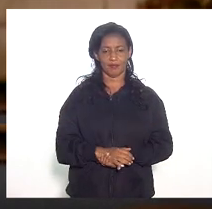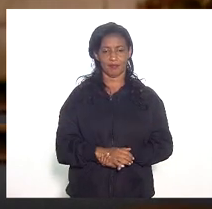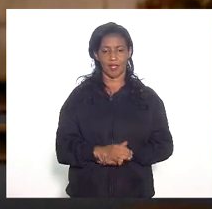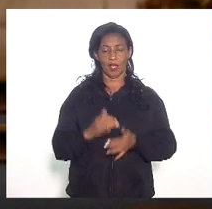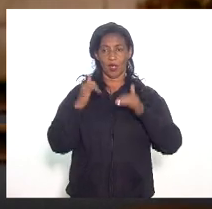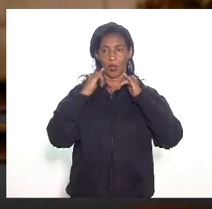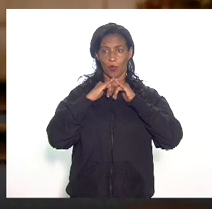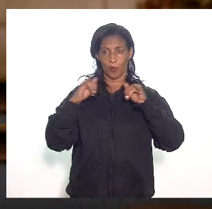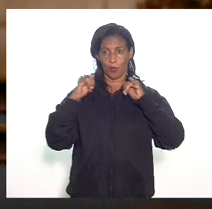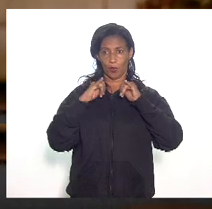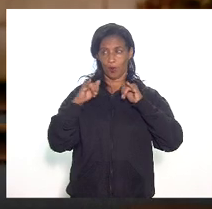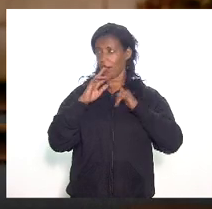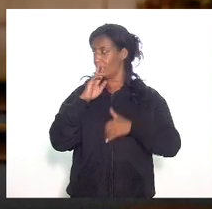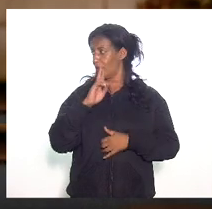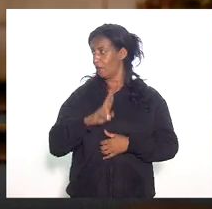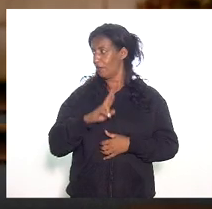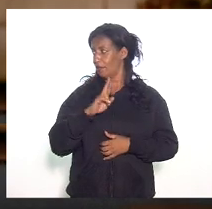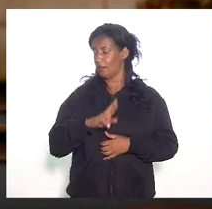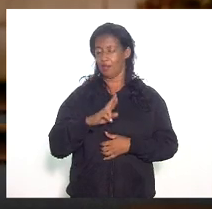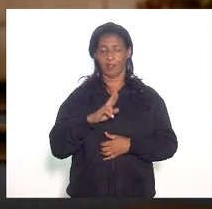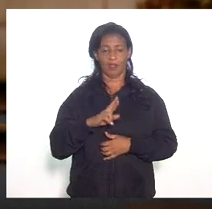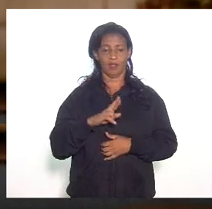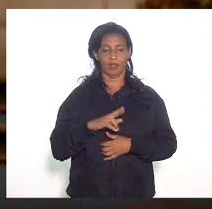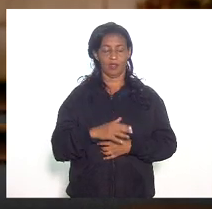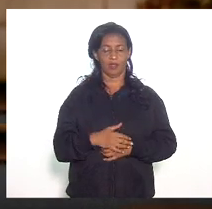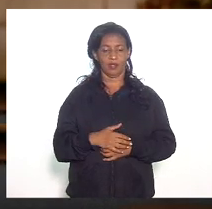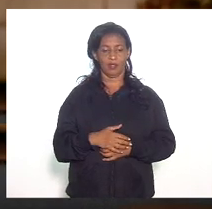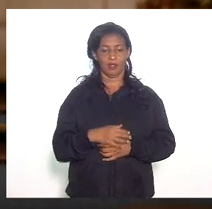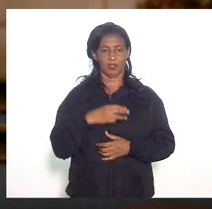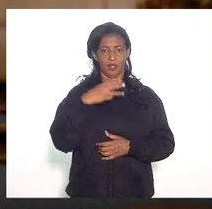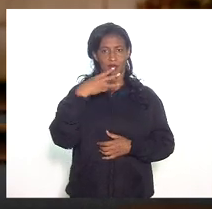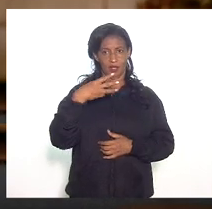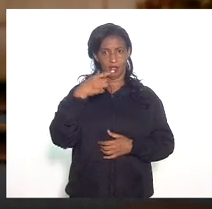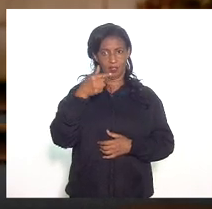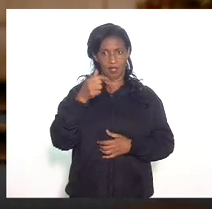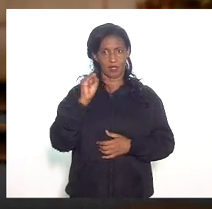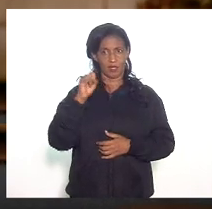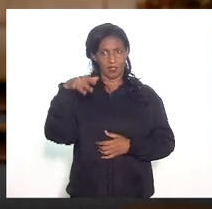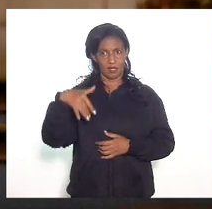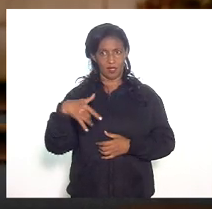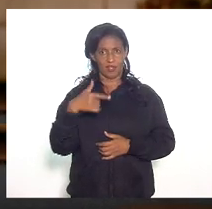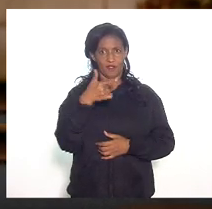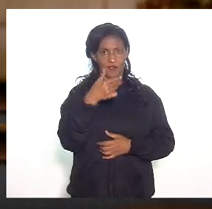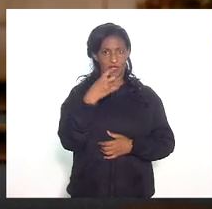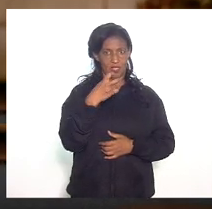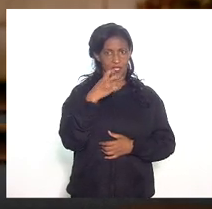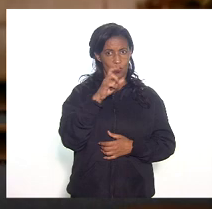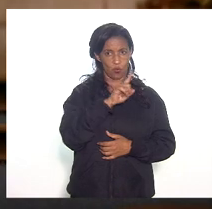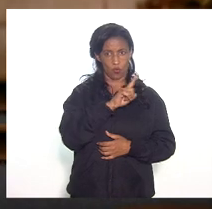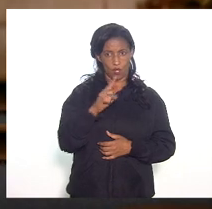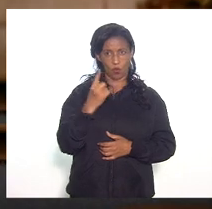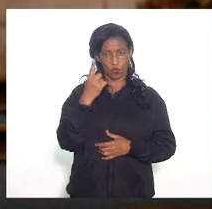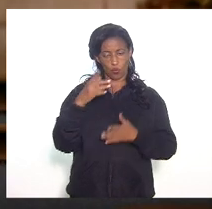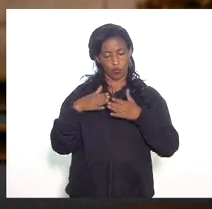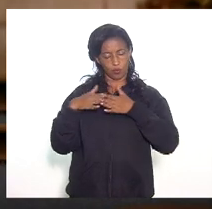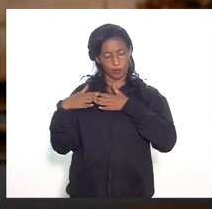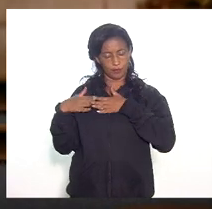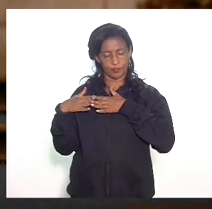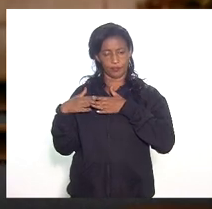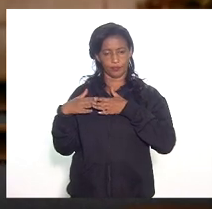resultado votaram 63 senhores parlamentares 37 sim 25 não e uma abstenção